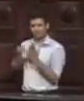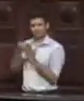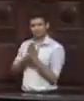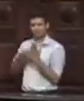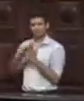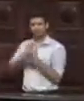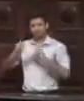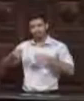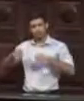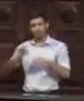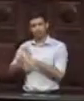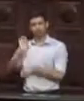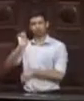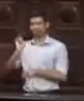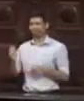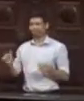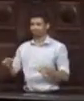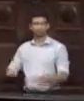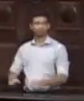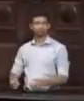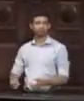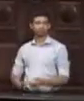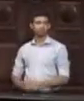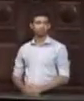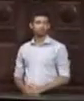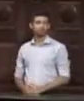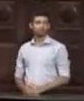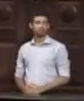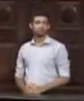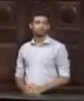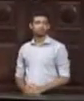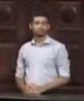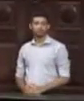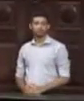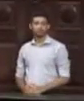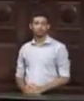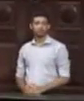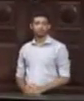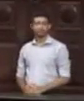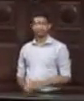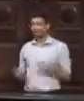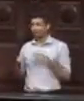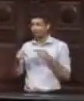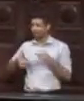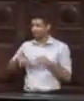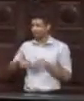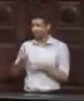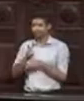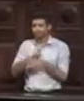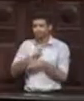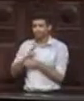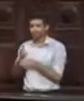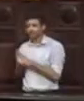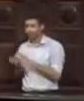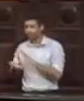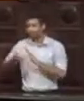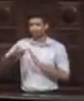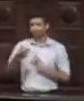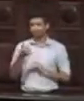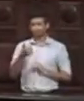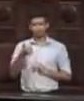do Estado. Essa é que é a verdade. Esse negócio dos benefícios fiscais, há muito